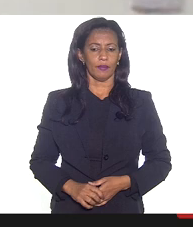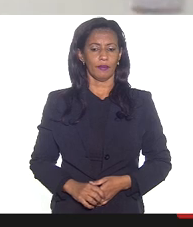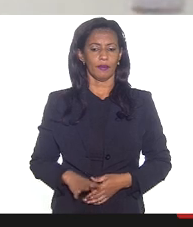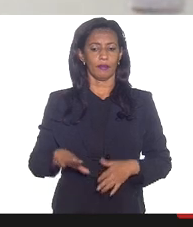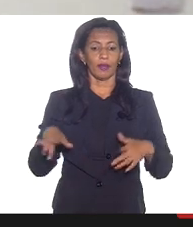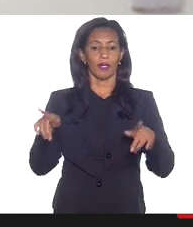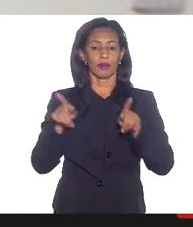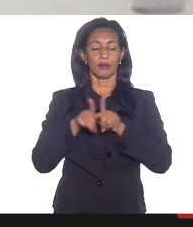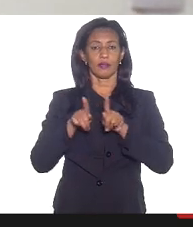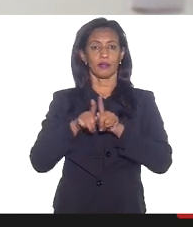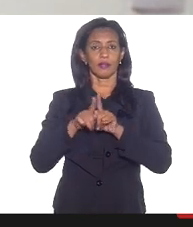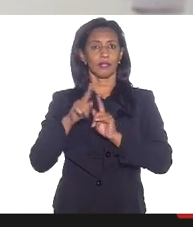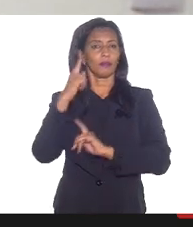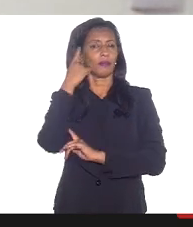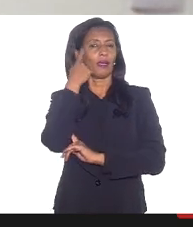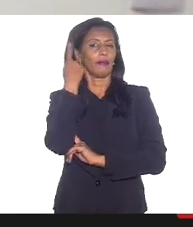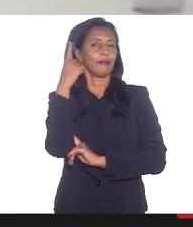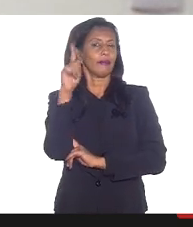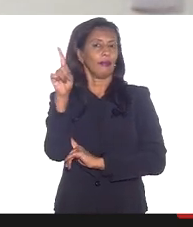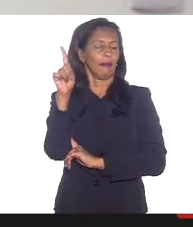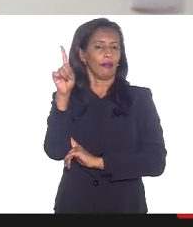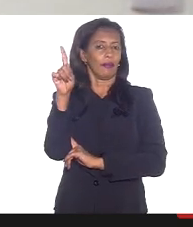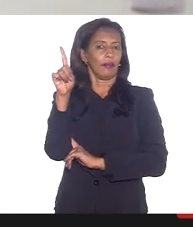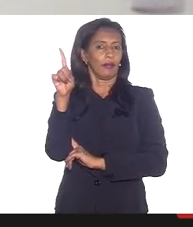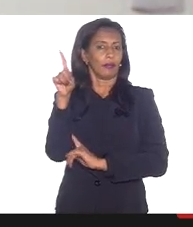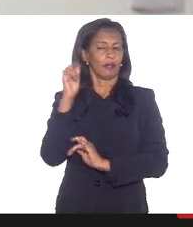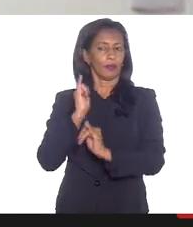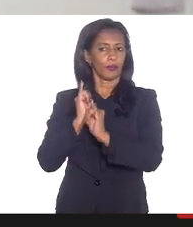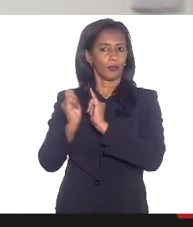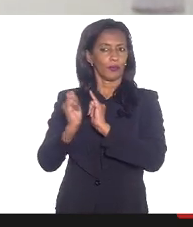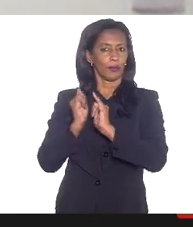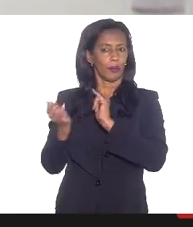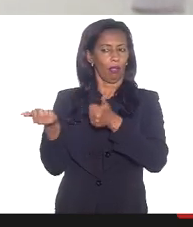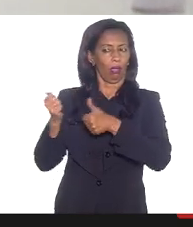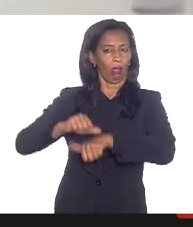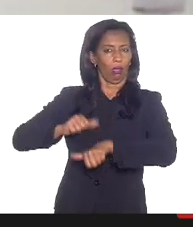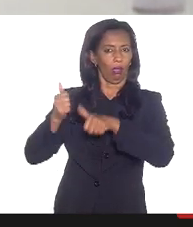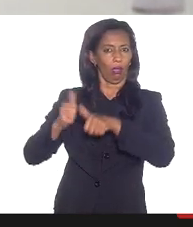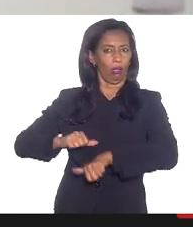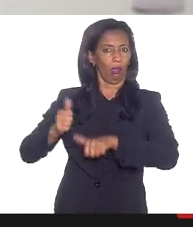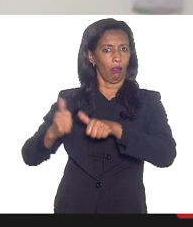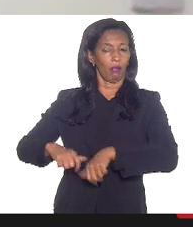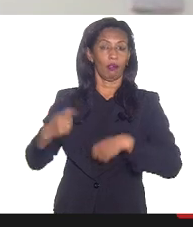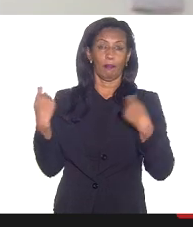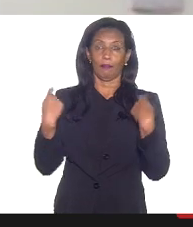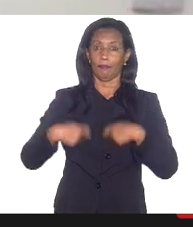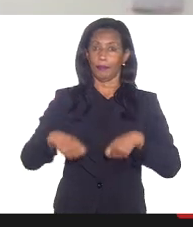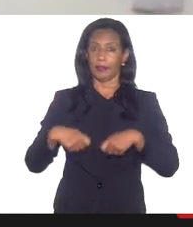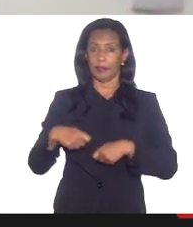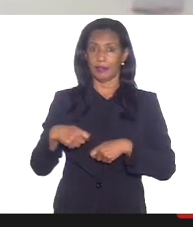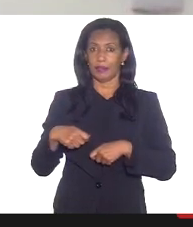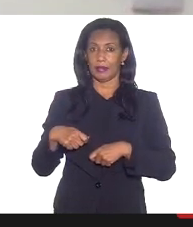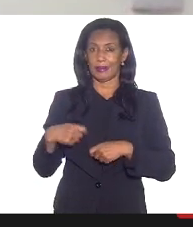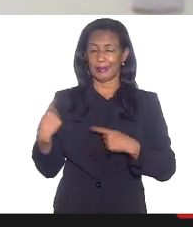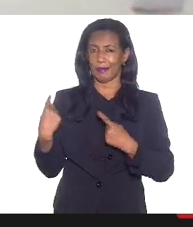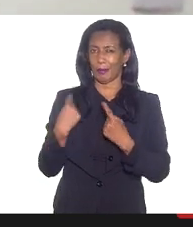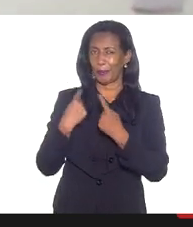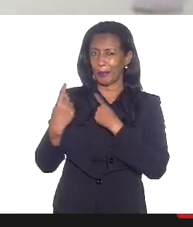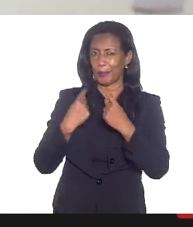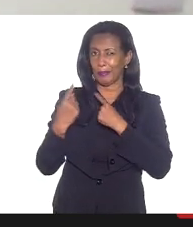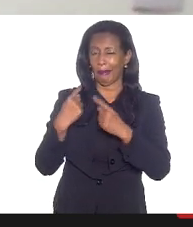a ideia dos itinerários formativos, na nossa avaliação, ela precisa ser mais bem